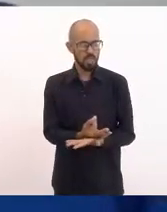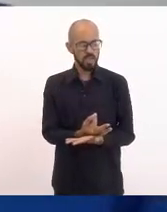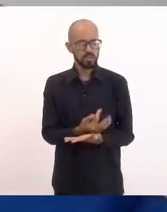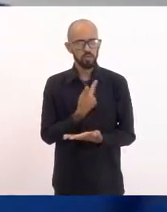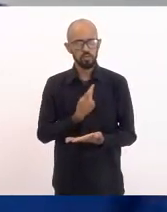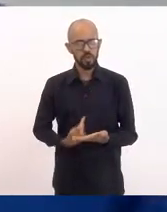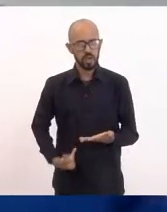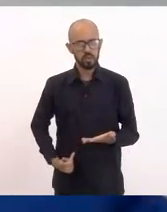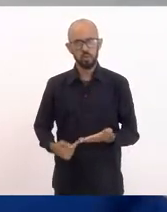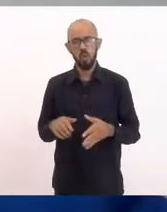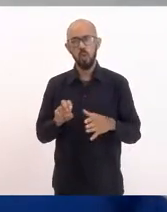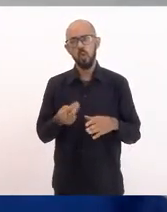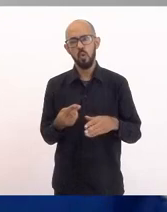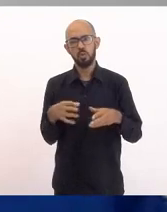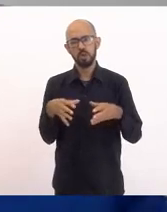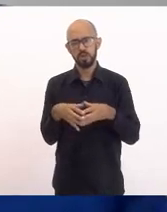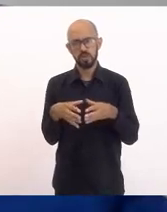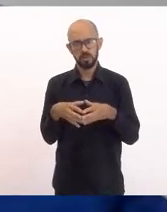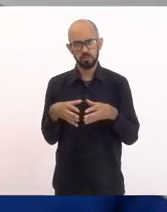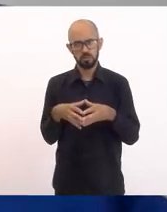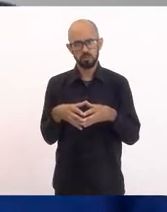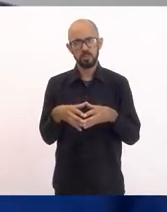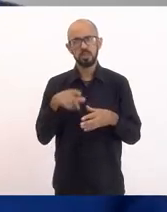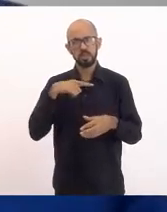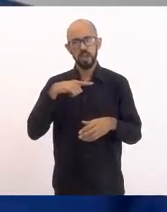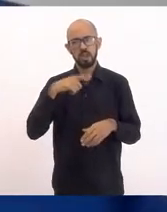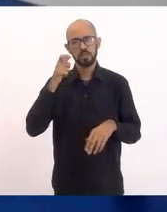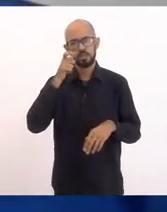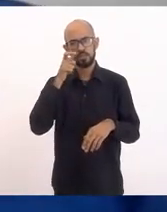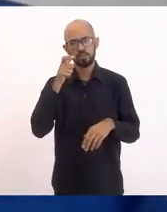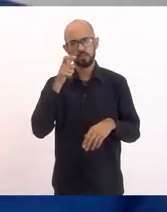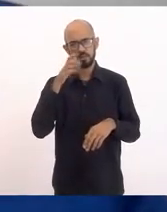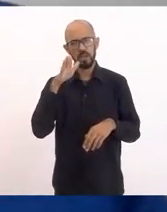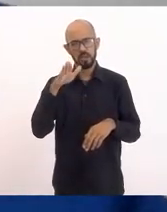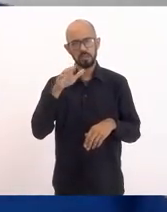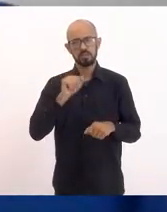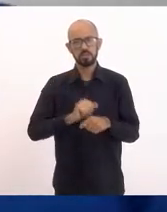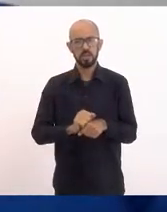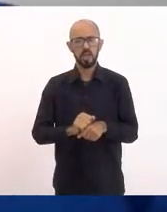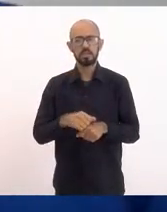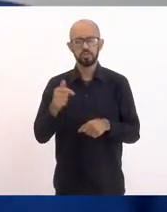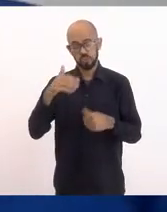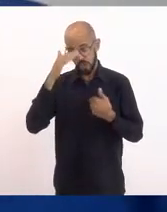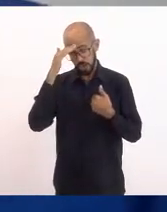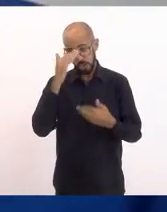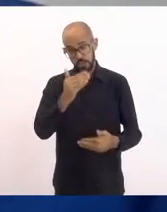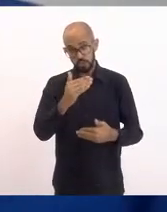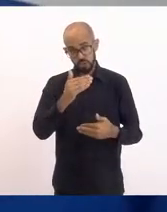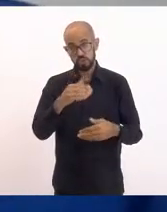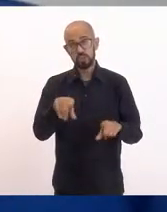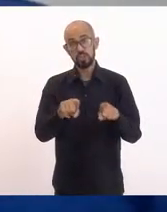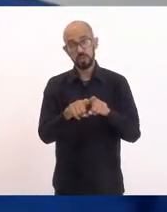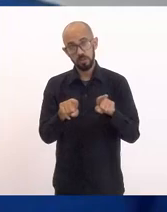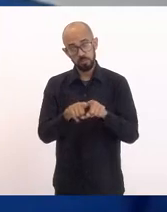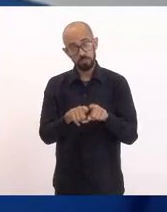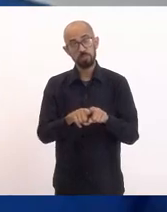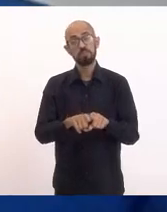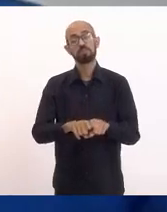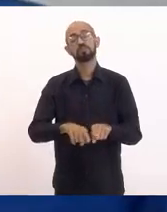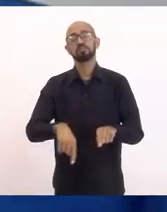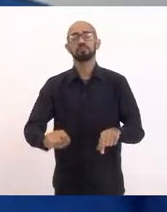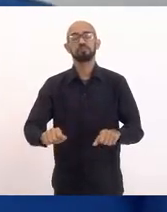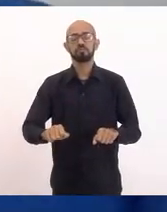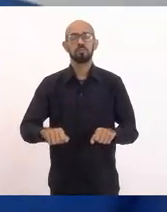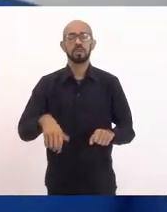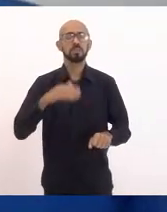equipe trabalha com essa ideia, porque a gente acredita e respeita muito o servidor público. Mas o policial militar, o bombeiro, precisa também entender que a